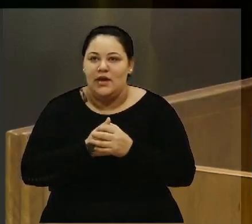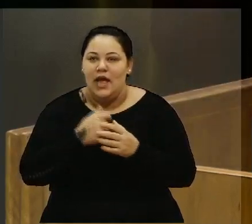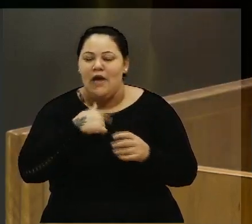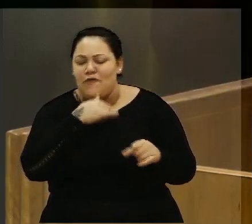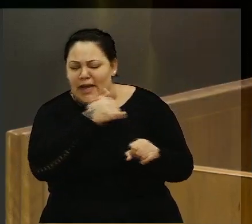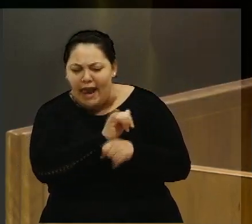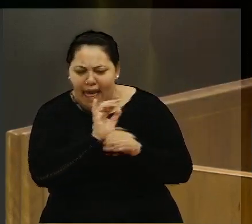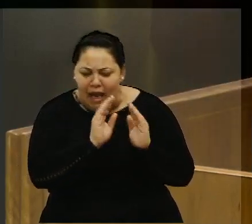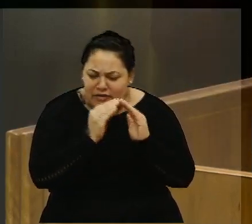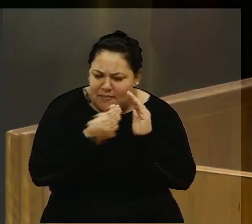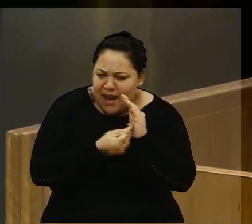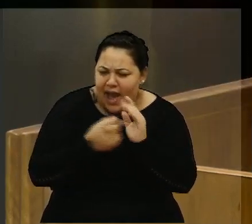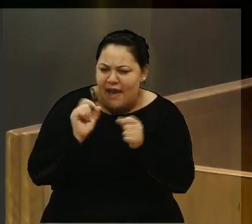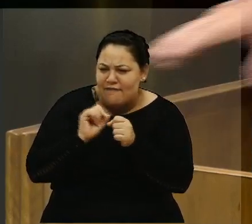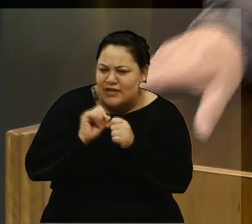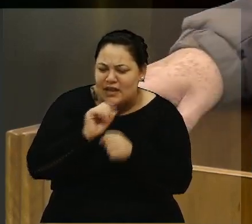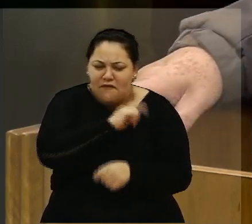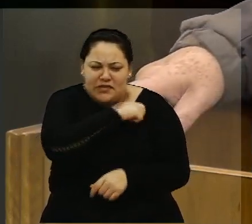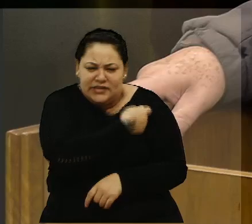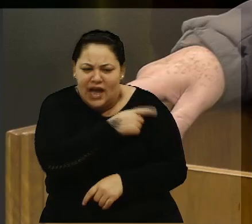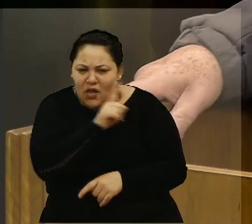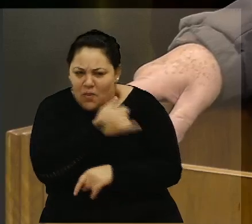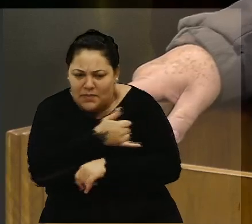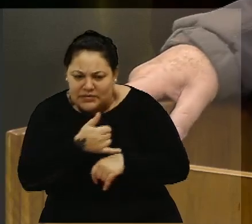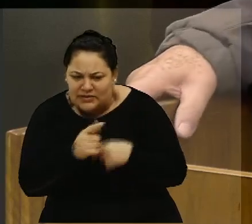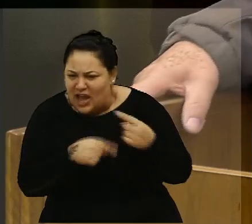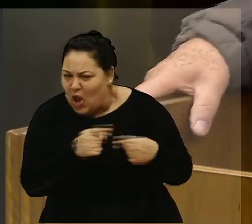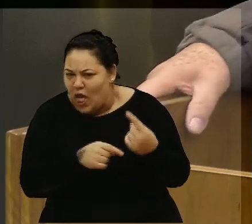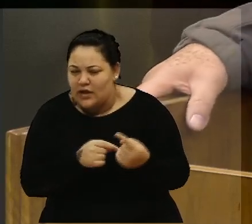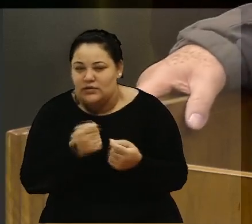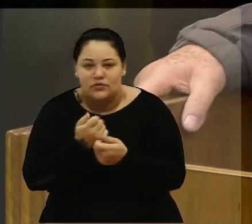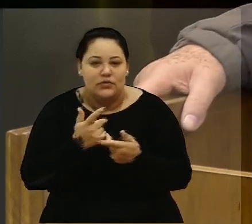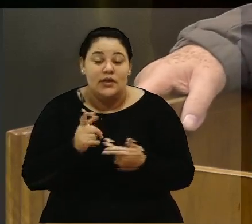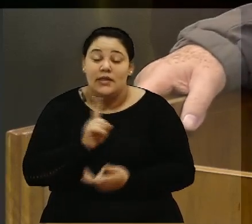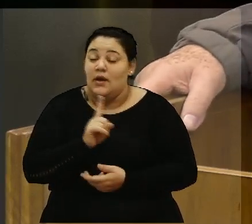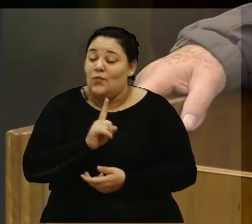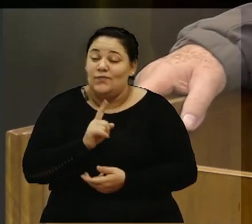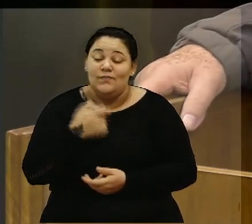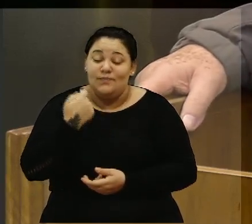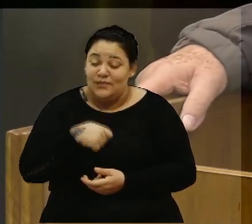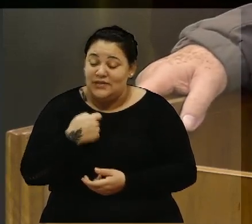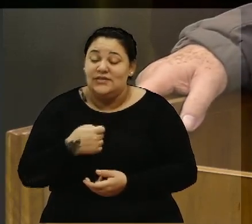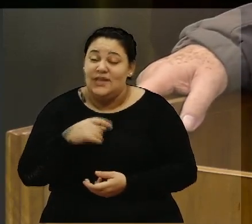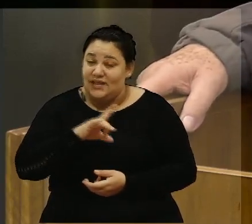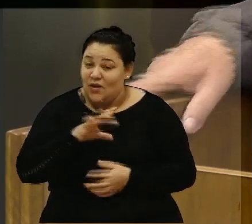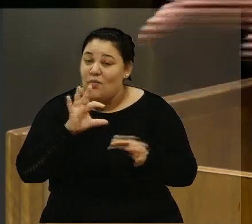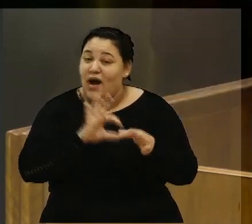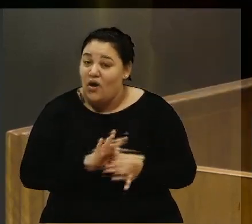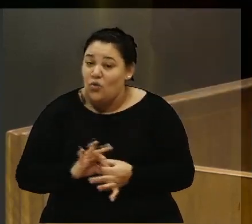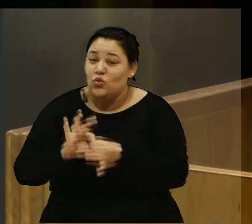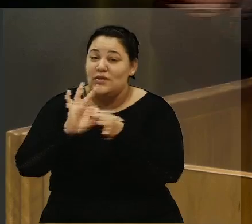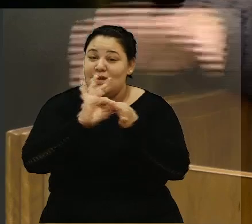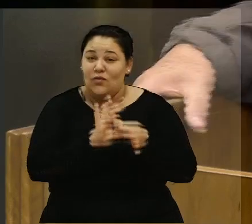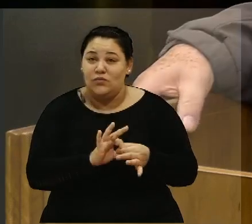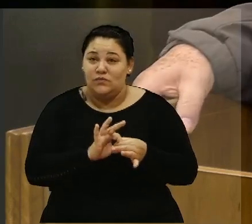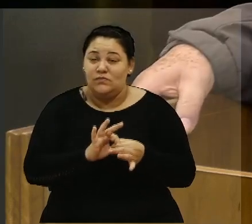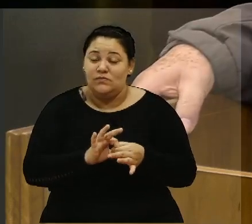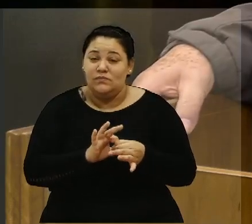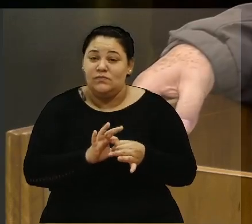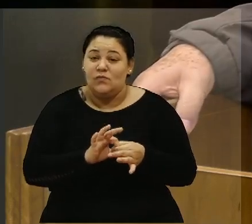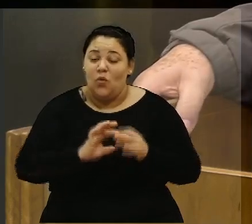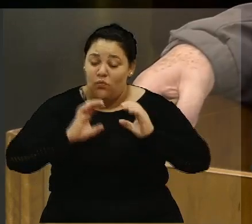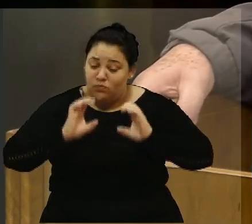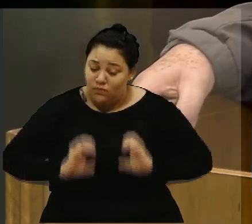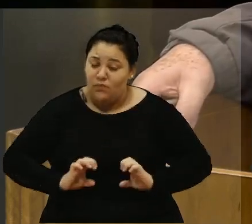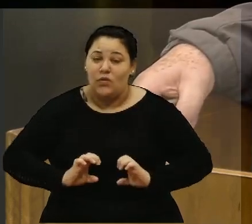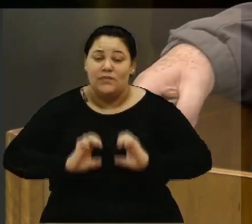vou fazer, o fiscal não vai passar e assim por diante. Eu acho que não, tem que ser uma postura aberta, né?